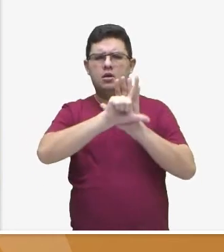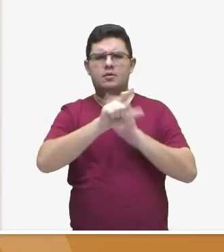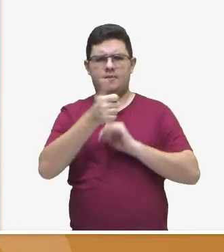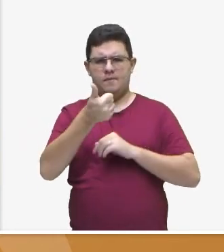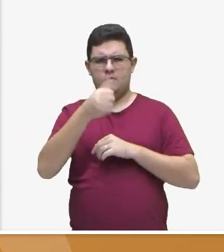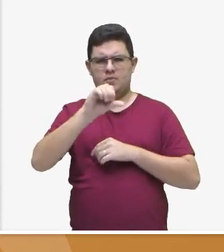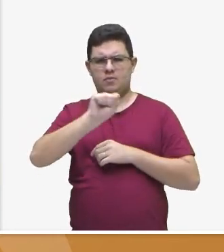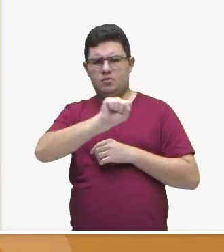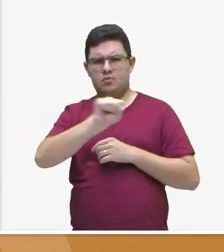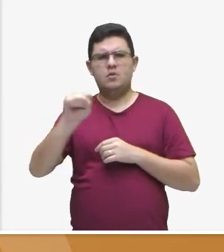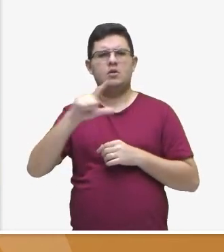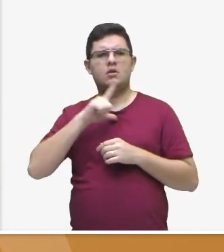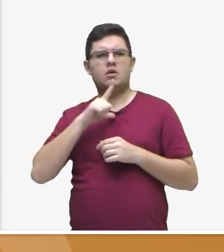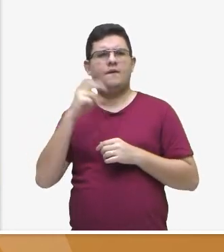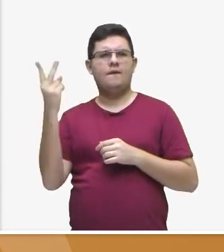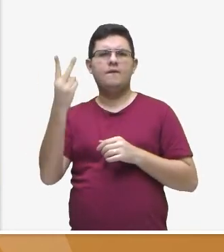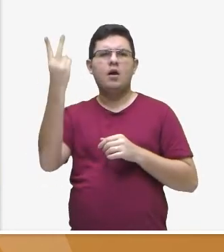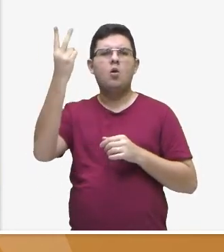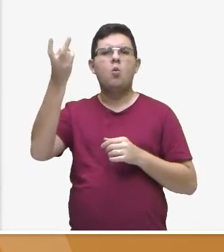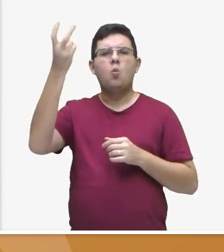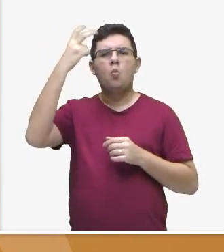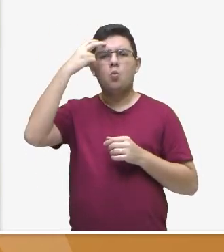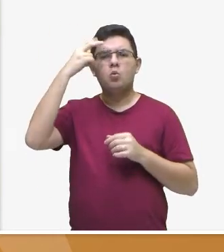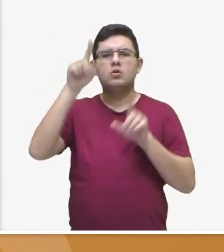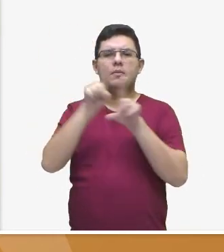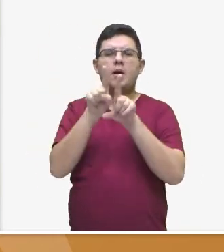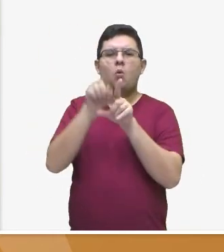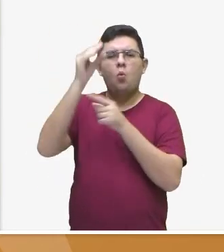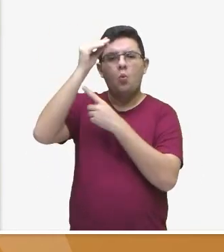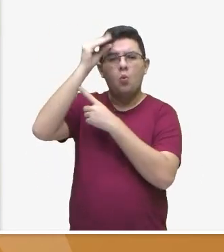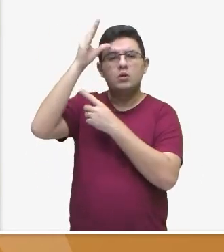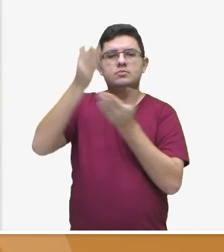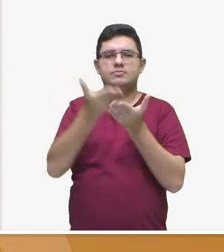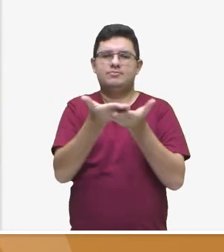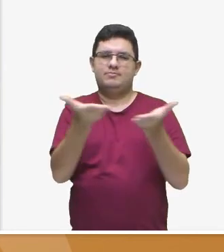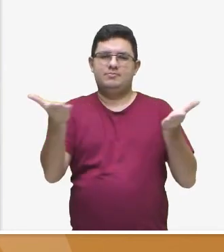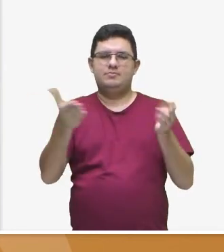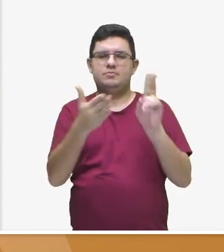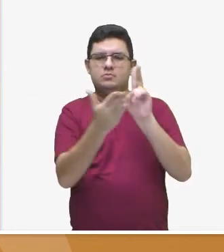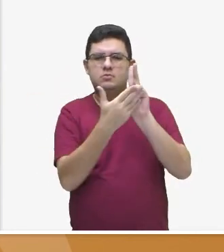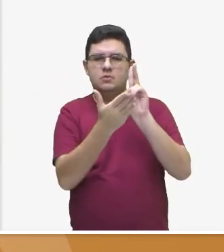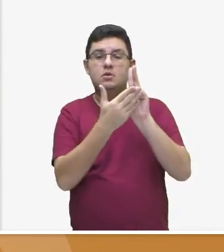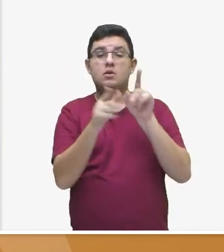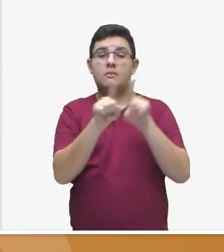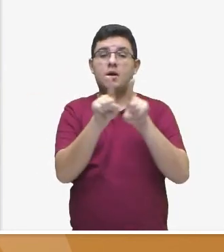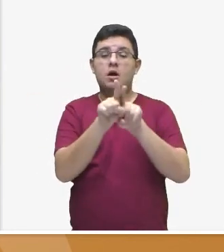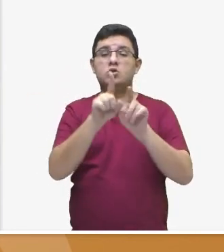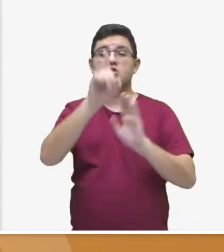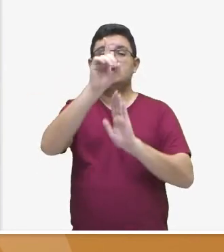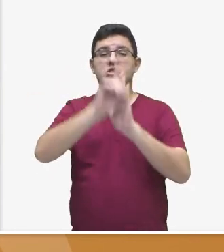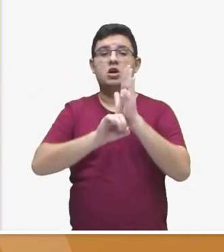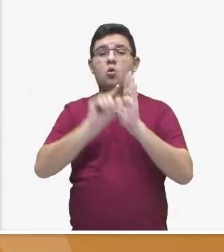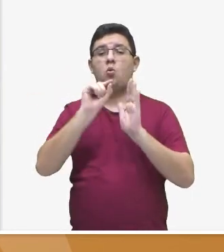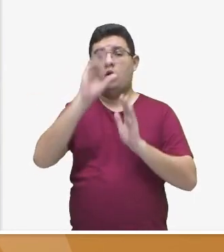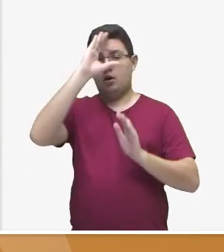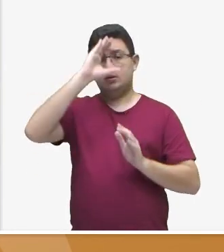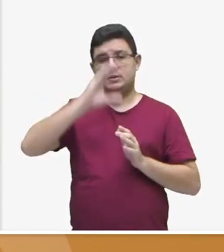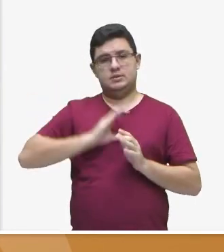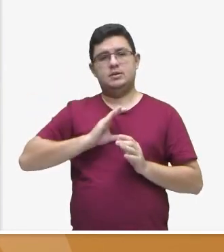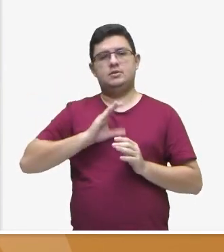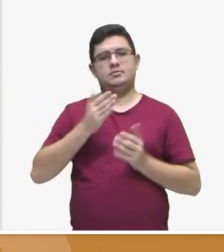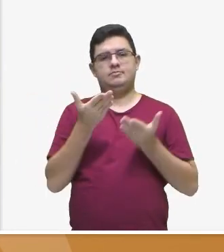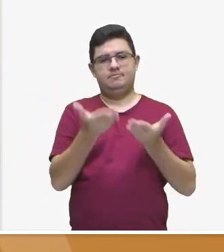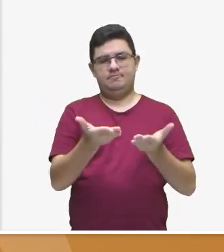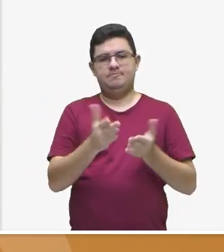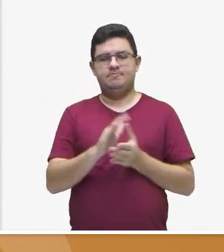indígenas, valorizando a cultura e saberes destas pessoas e o direito de terem uma cidadania diferenciada.